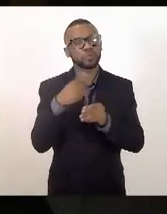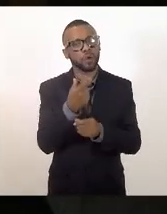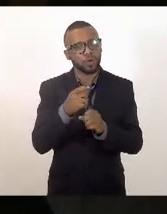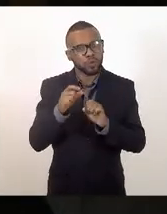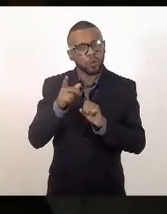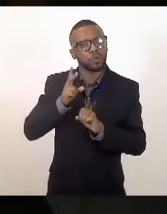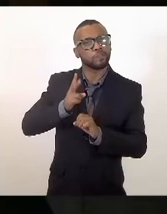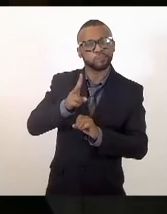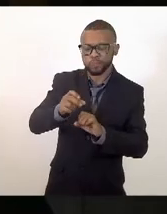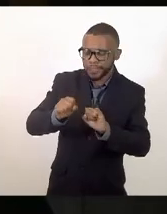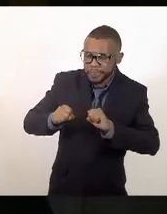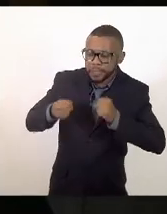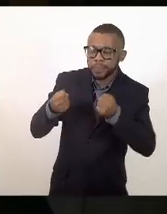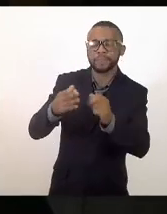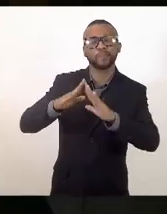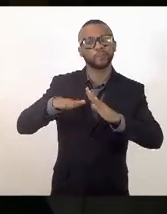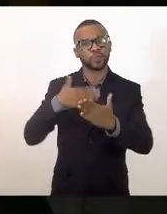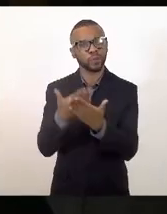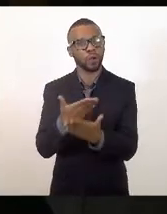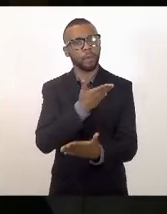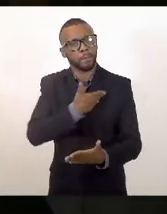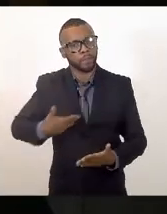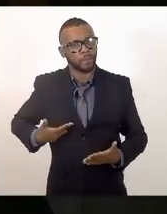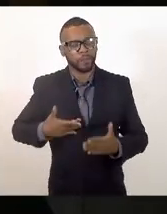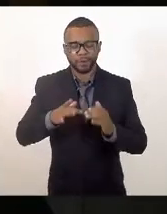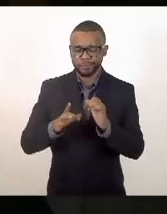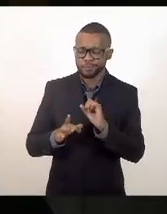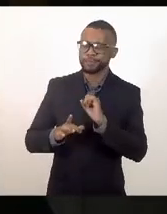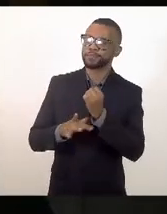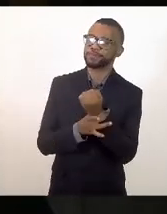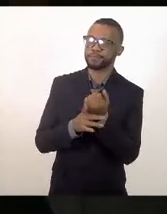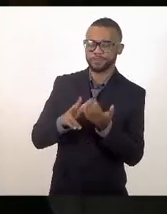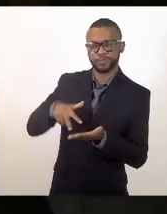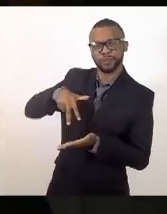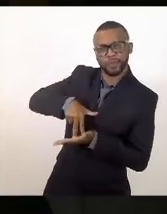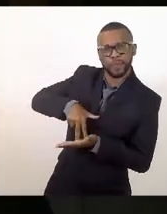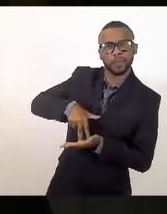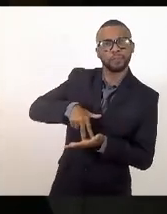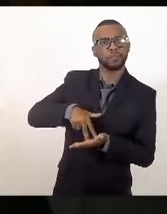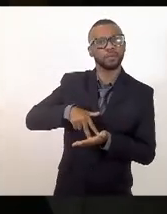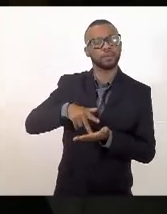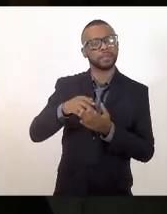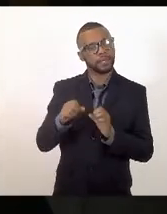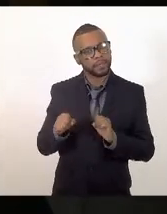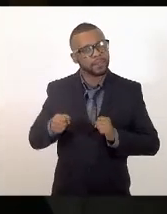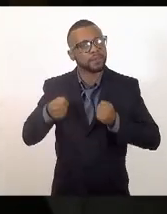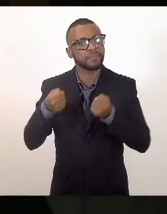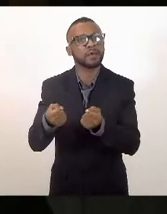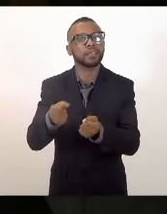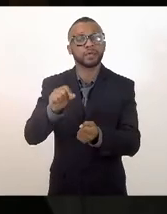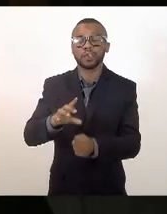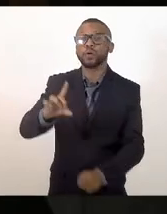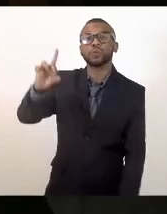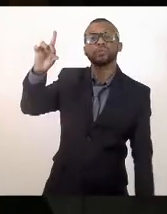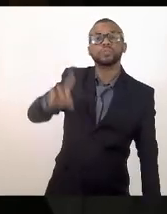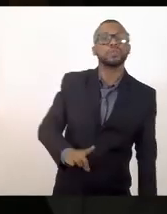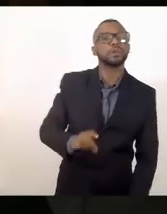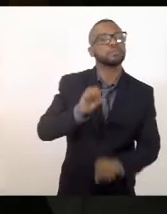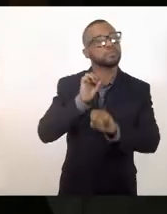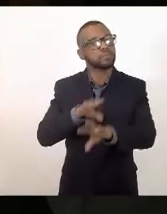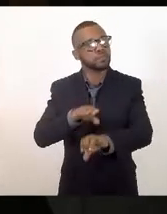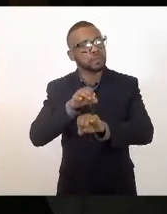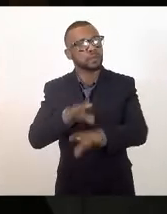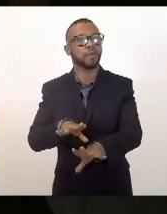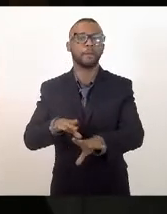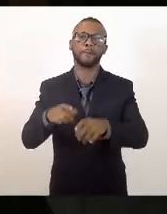escola pública, a gente continua muito firme na defesa de que o direito à educação